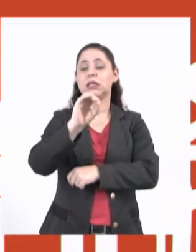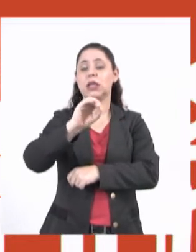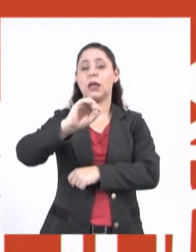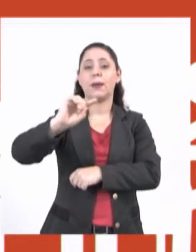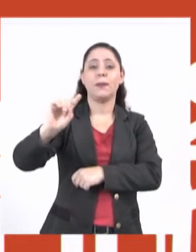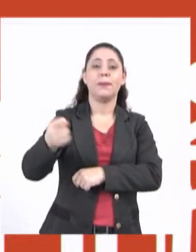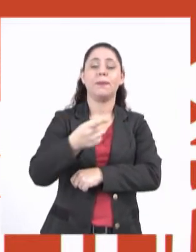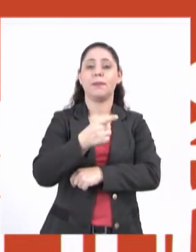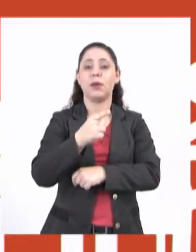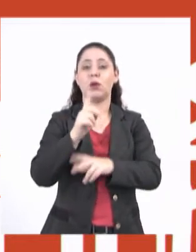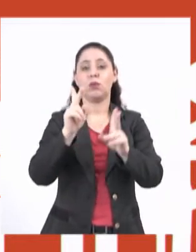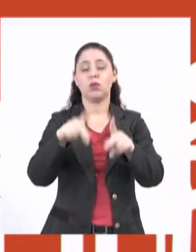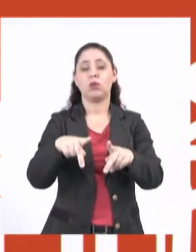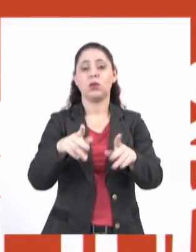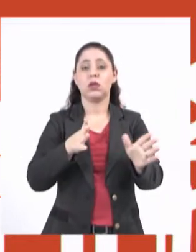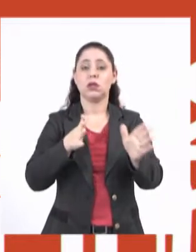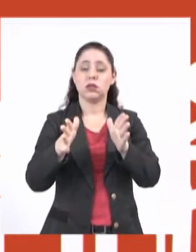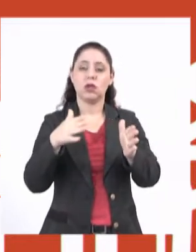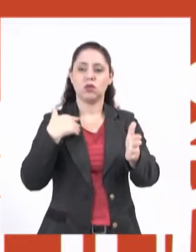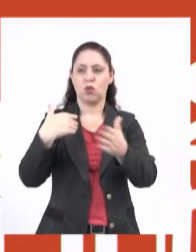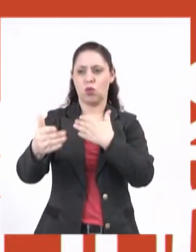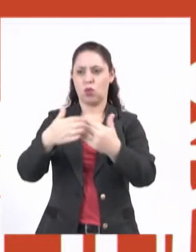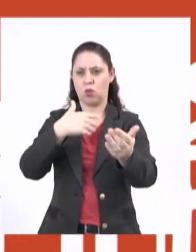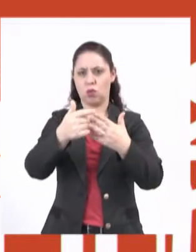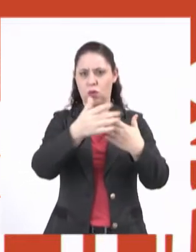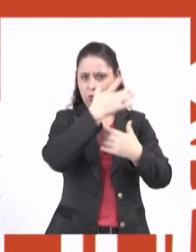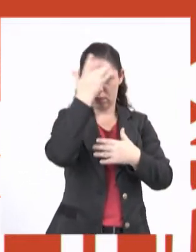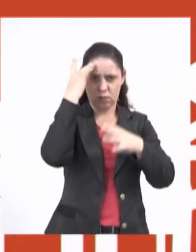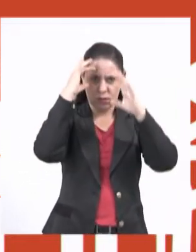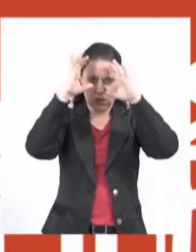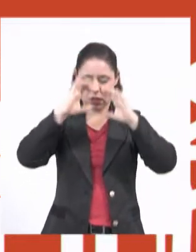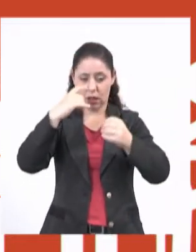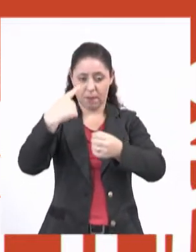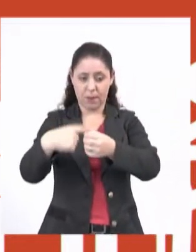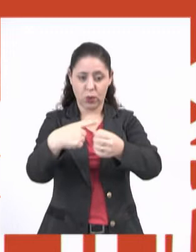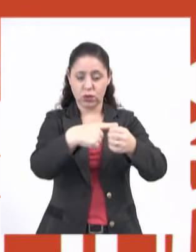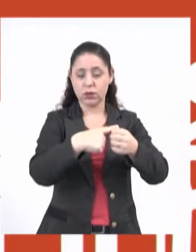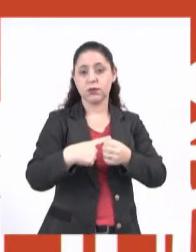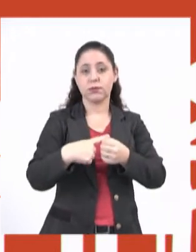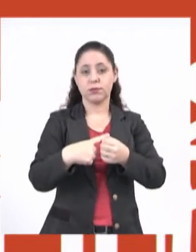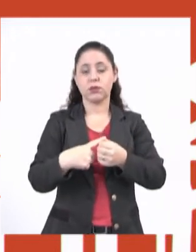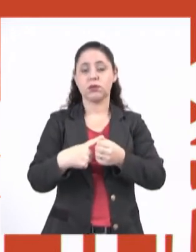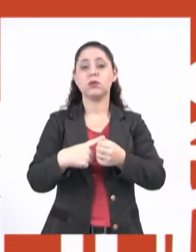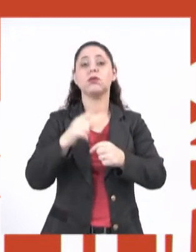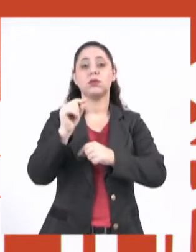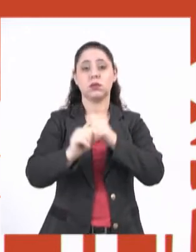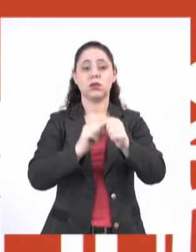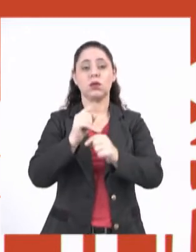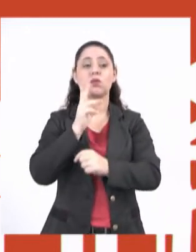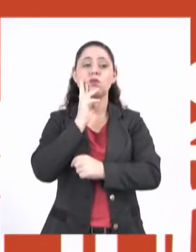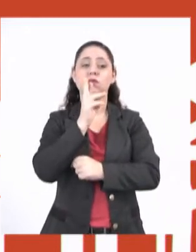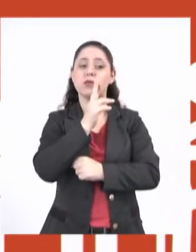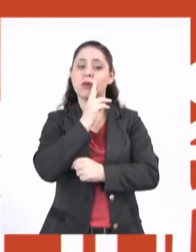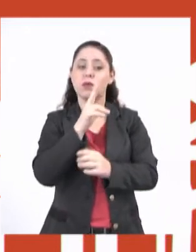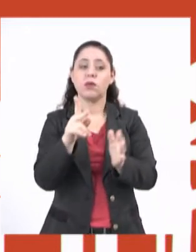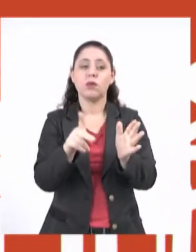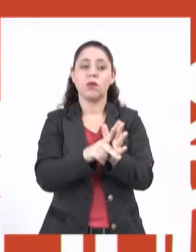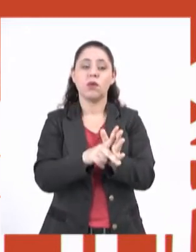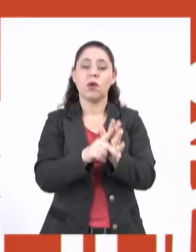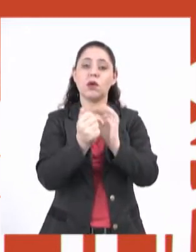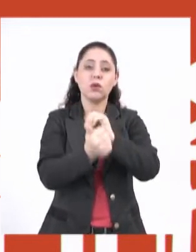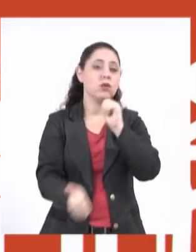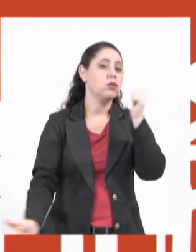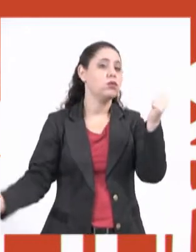acesso universal a qualquer cidadão desses municípios, né? Que o restaurante popular ele precisa ser